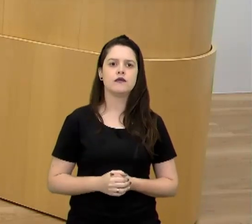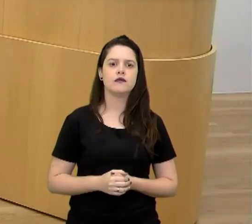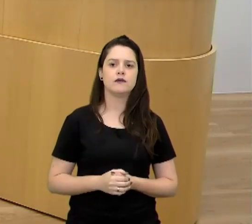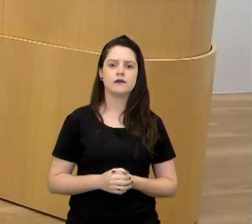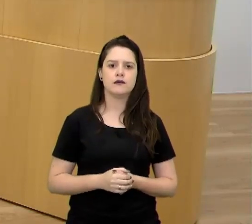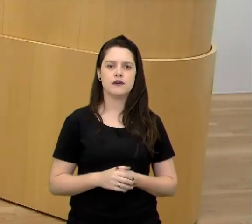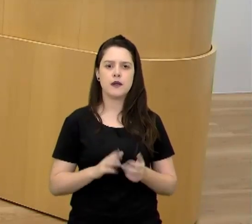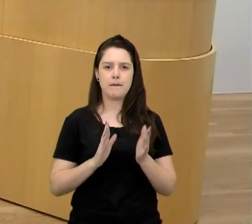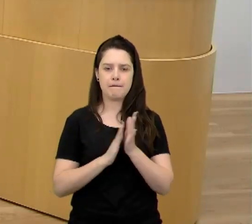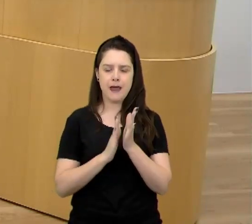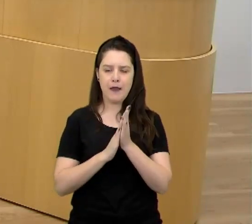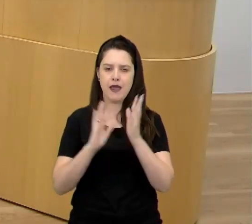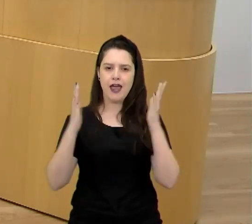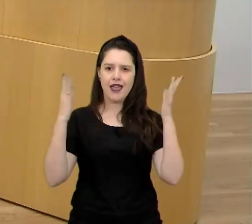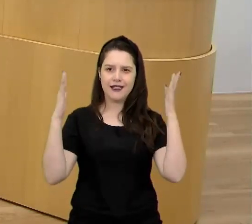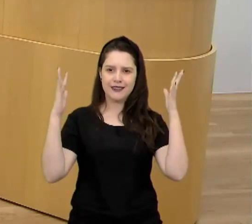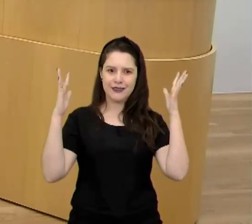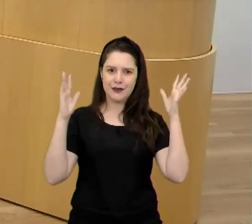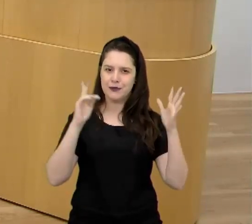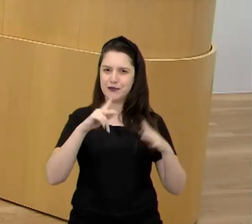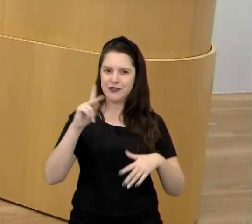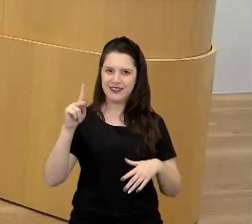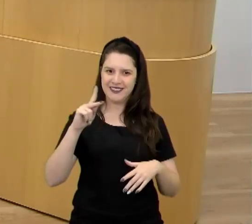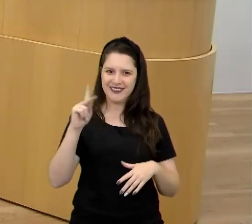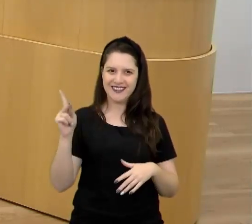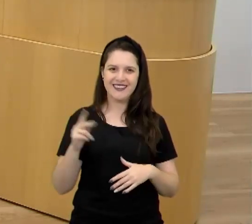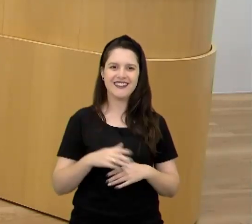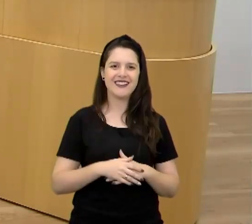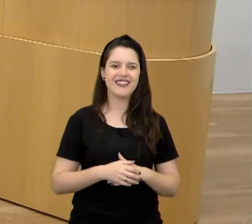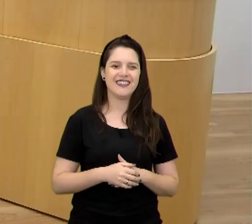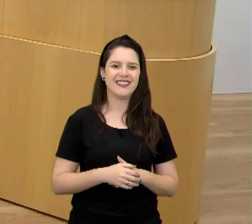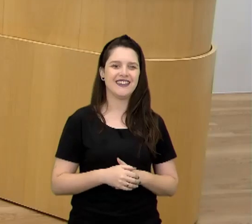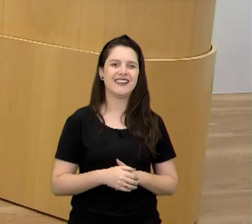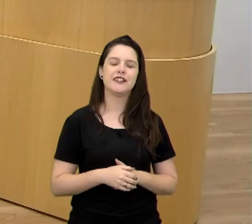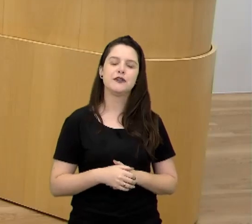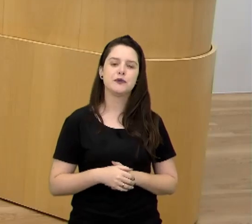alunos, para mim, para o Tony, a nossa equipe. Aê!